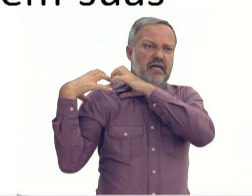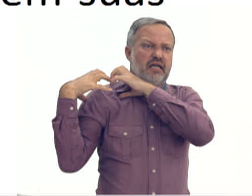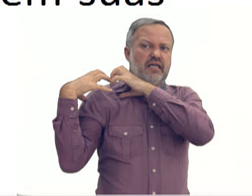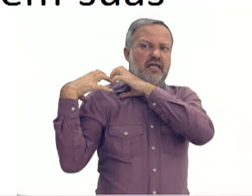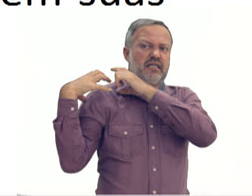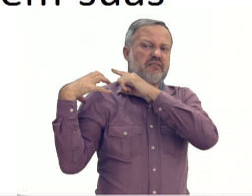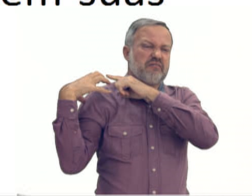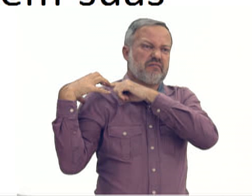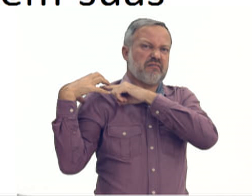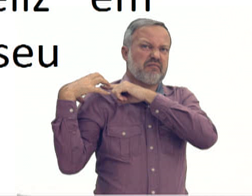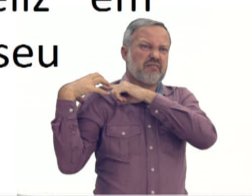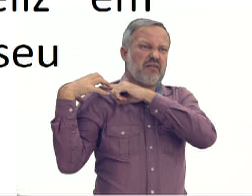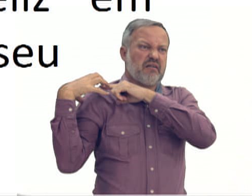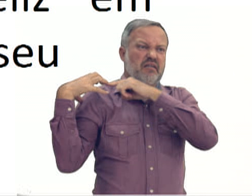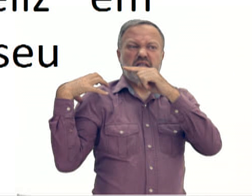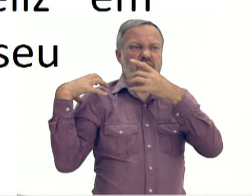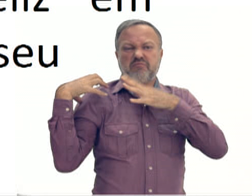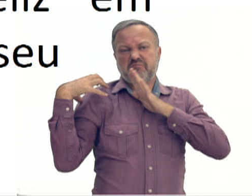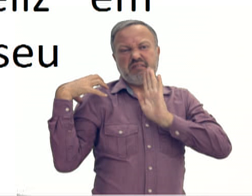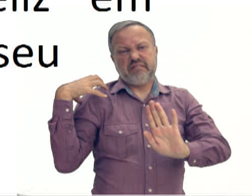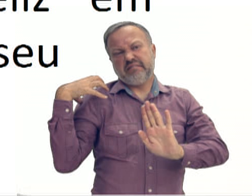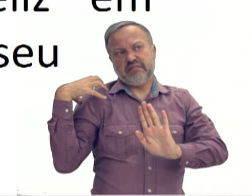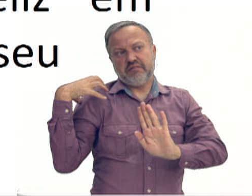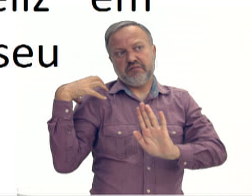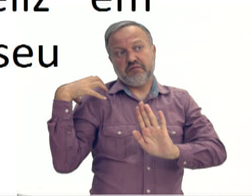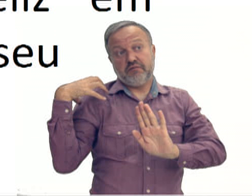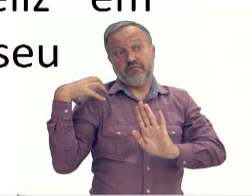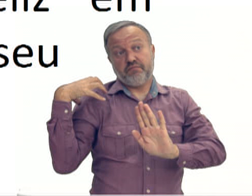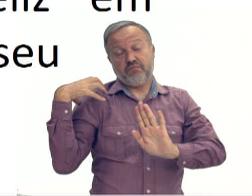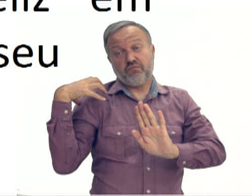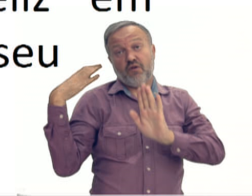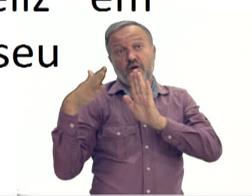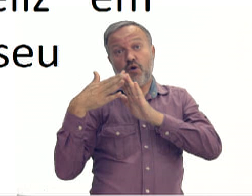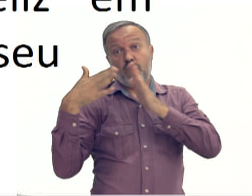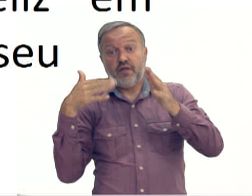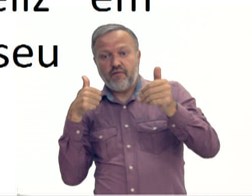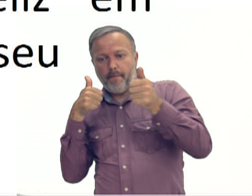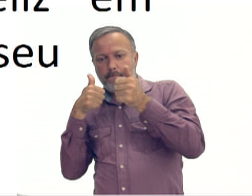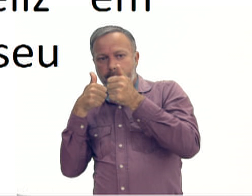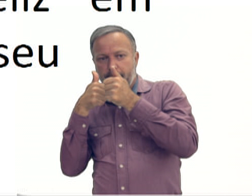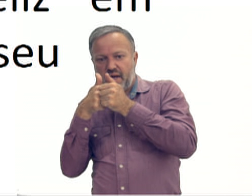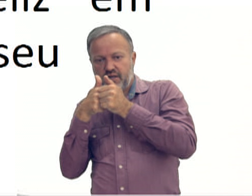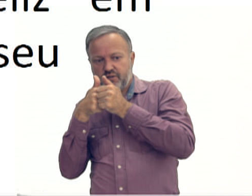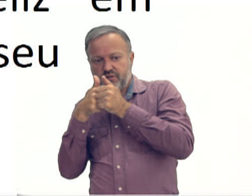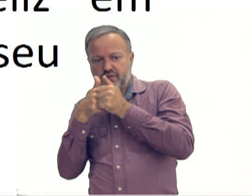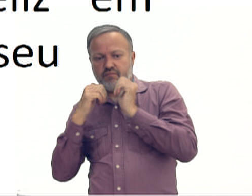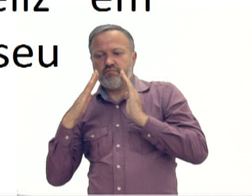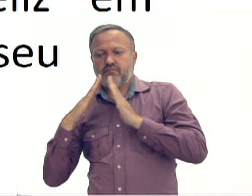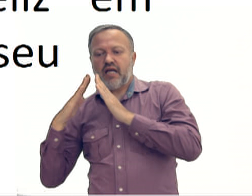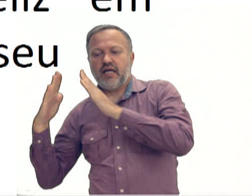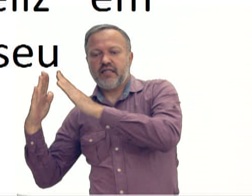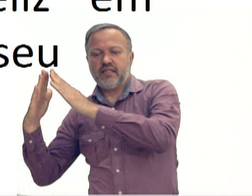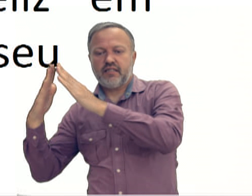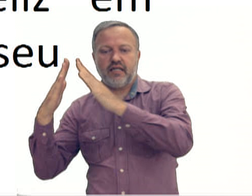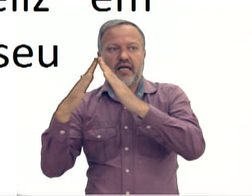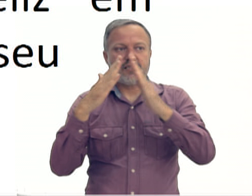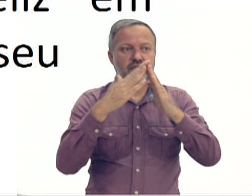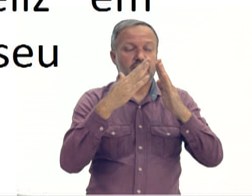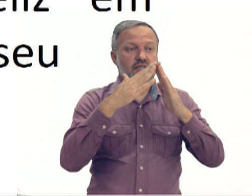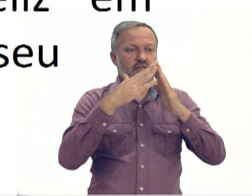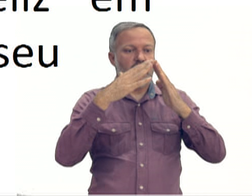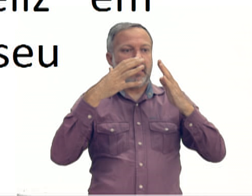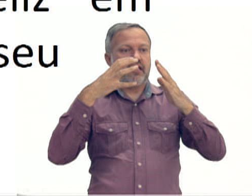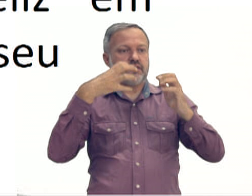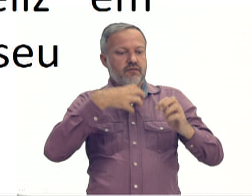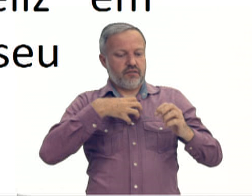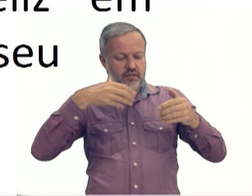mau humor deles. Quando já estavam perto da cidade, estavam mortos de fome, então decidiram